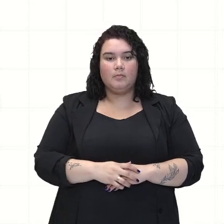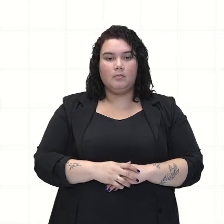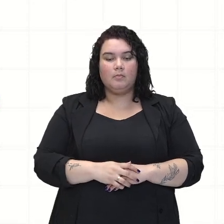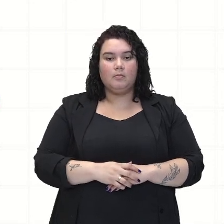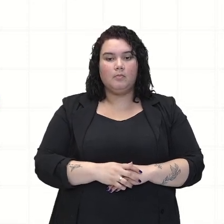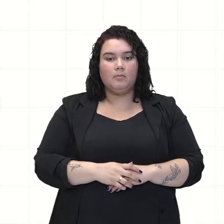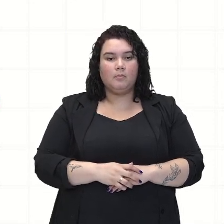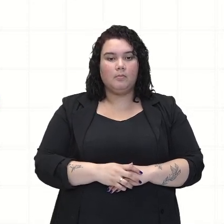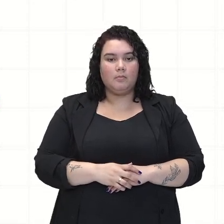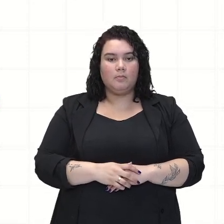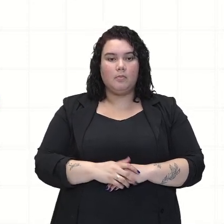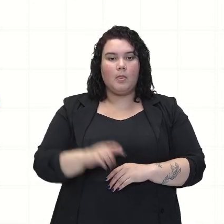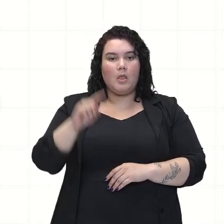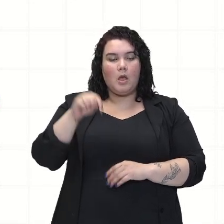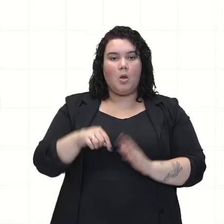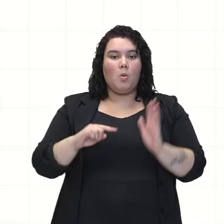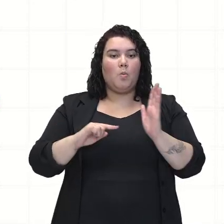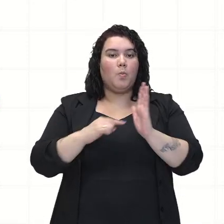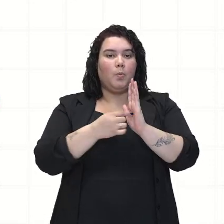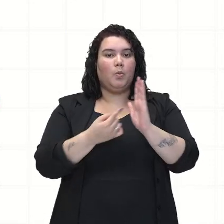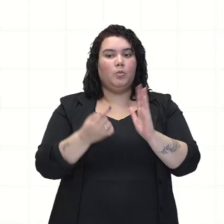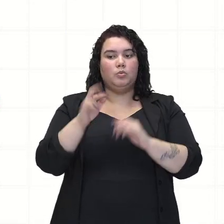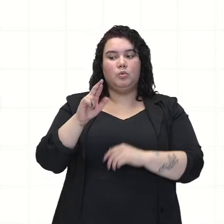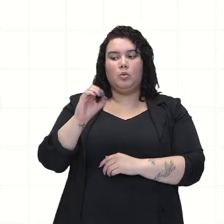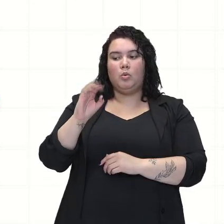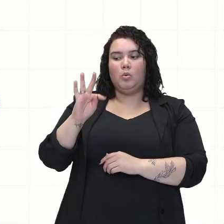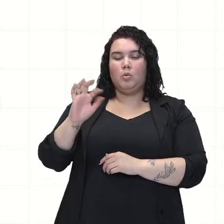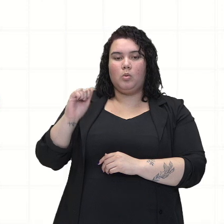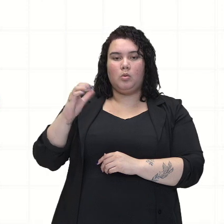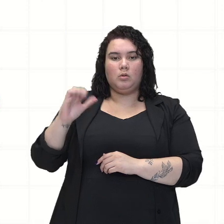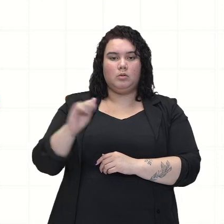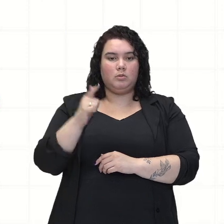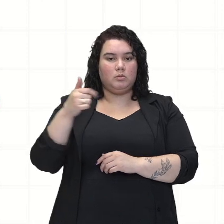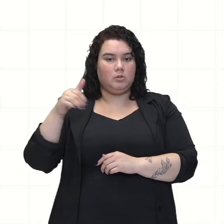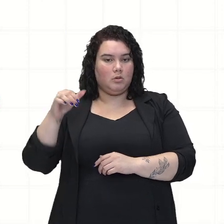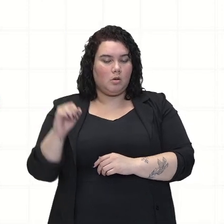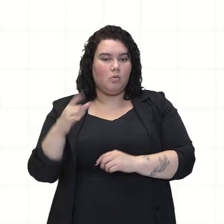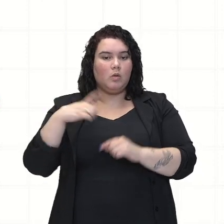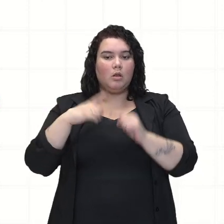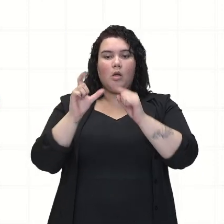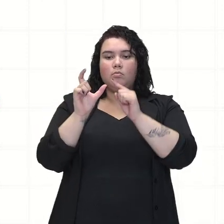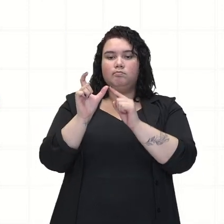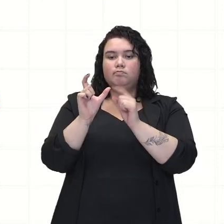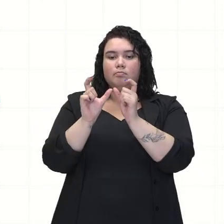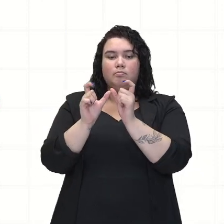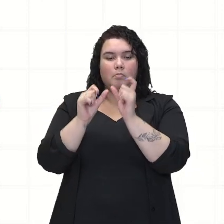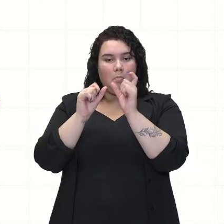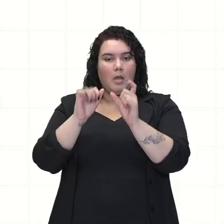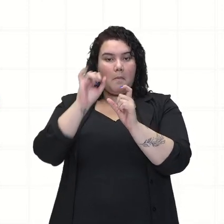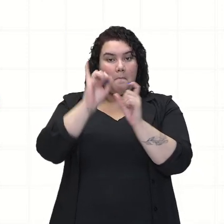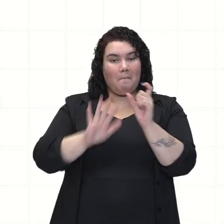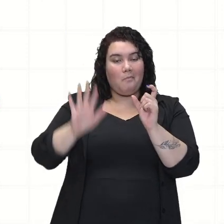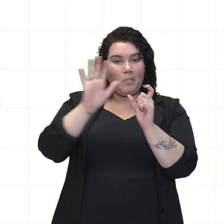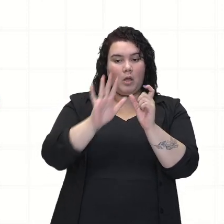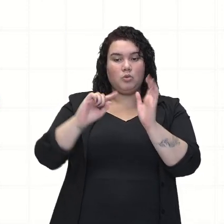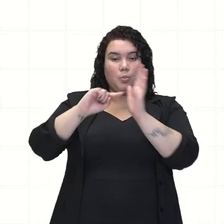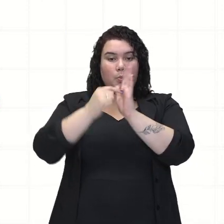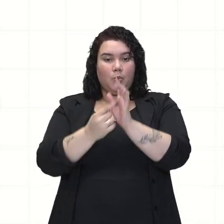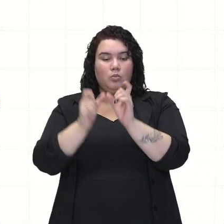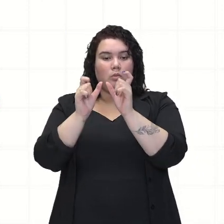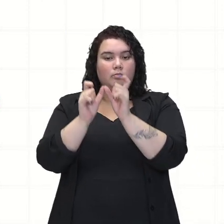de rotação, um ângulo, né? E um sentido aí. Aqui o sentido